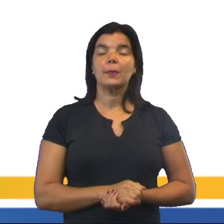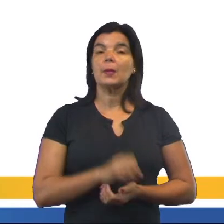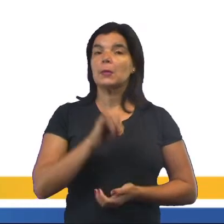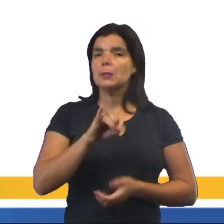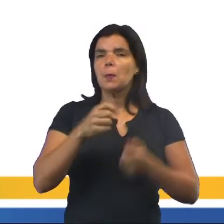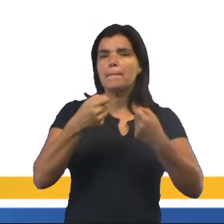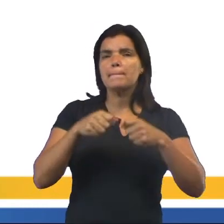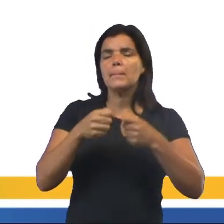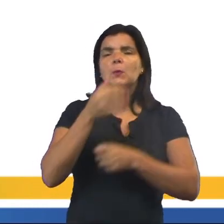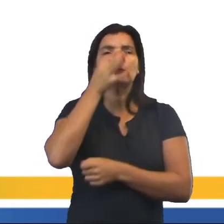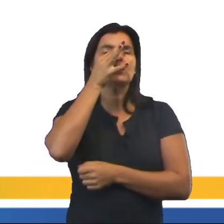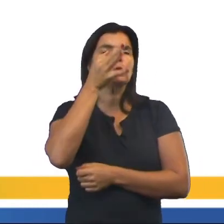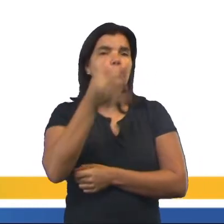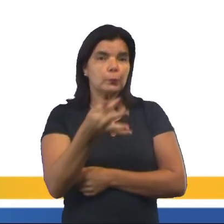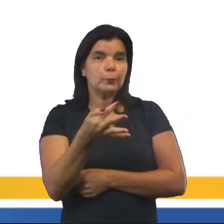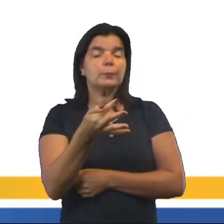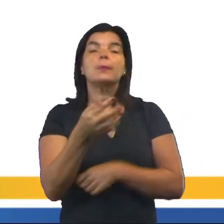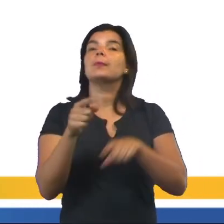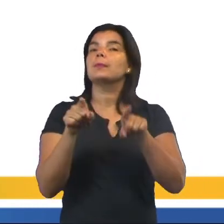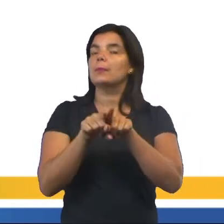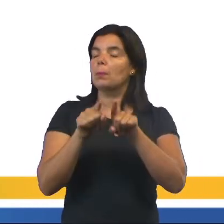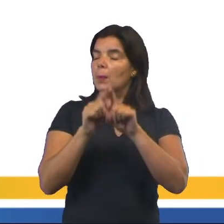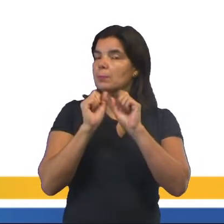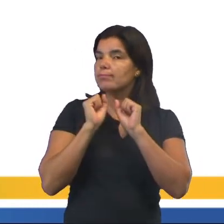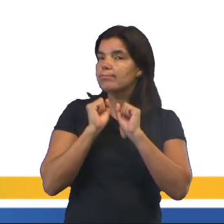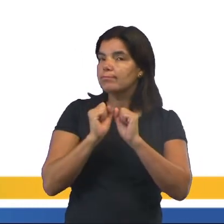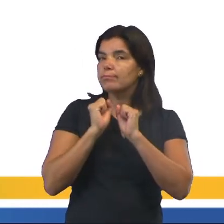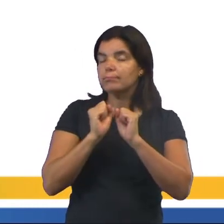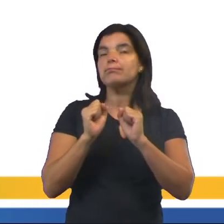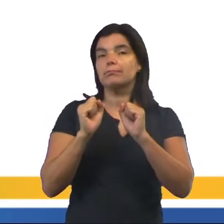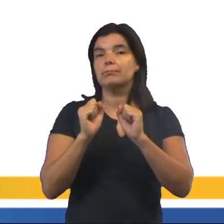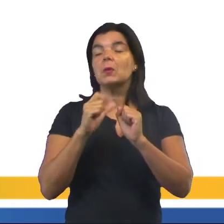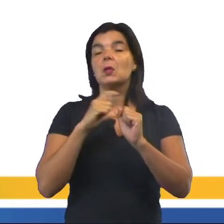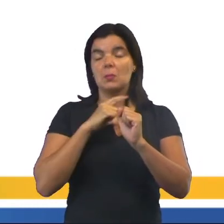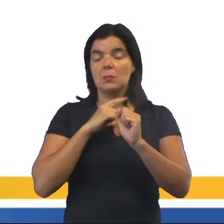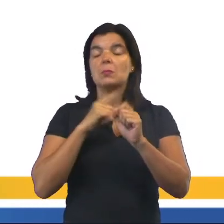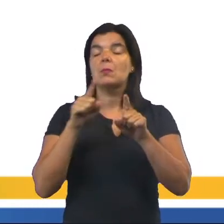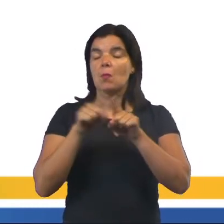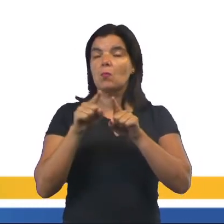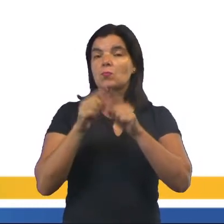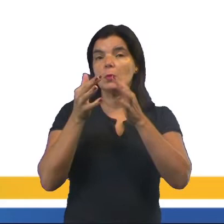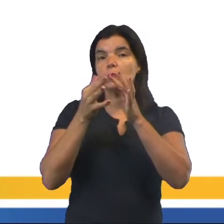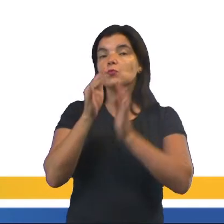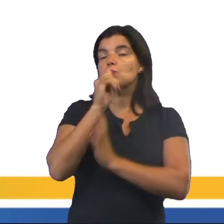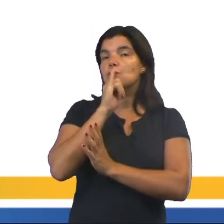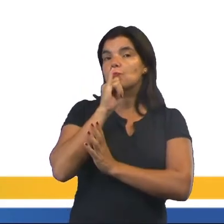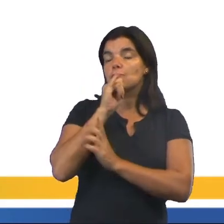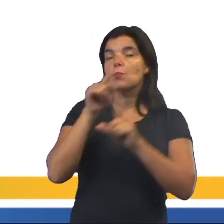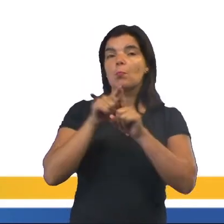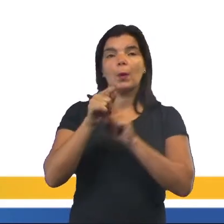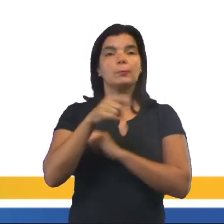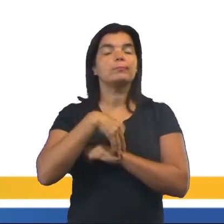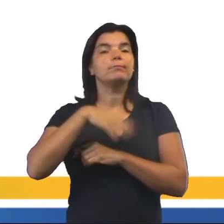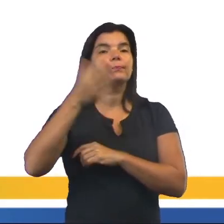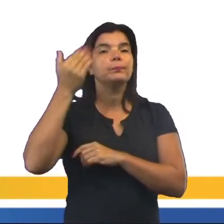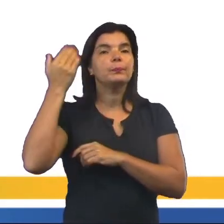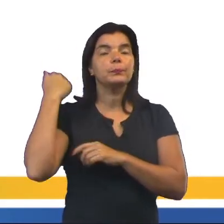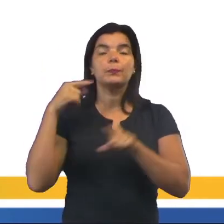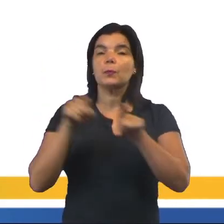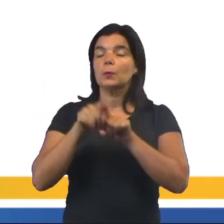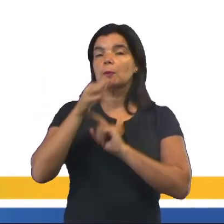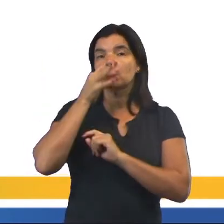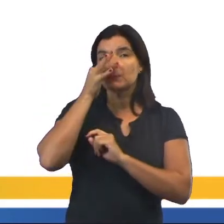Se eu precisar falar de futuro, também posso. Nós temos aqui as expressões para o futuro,